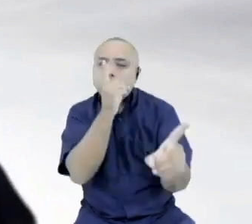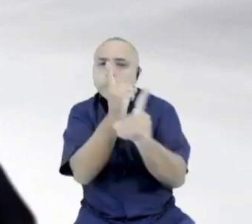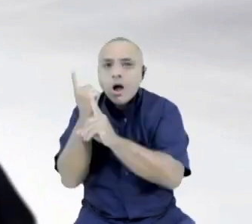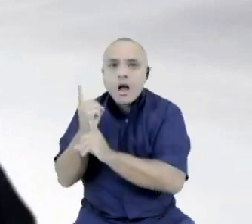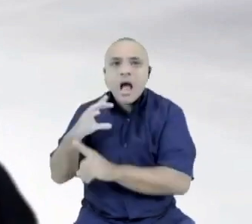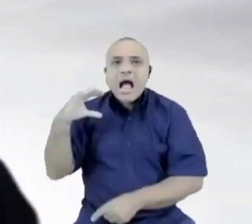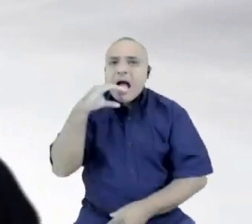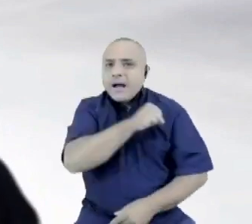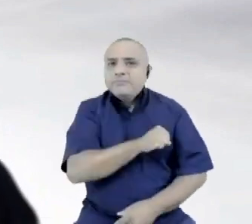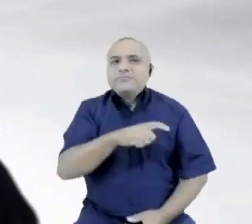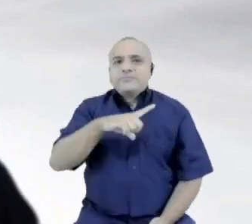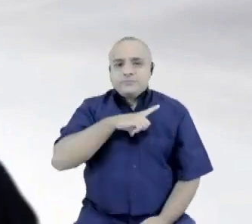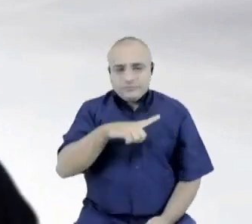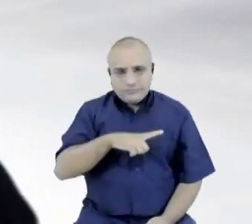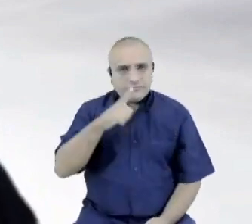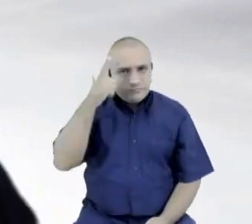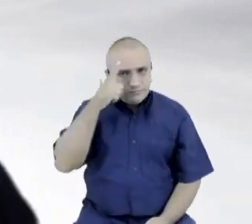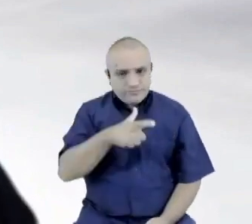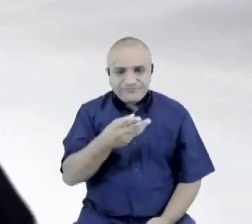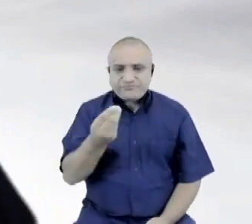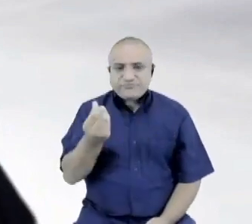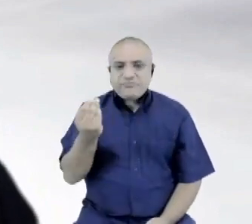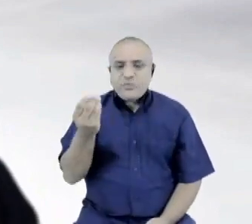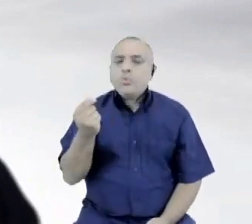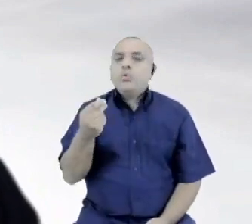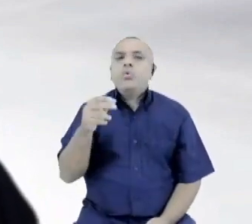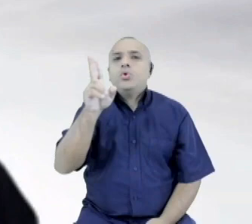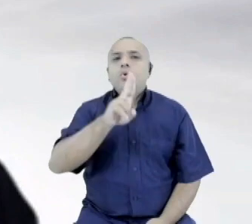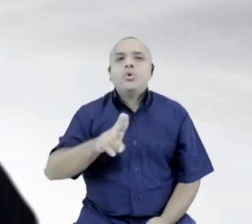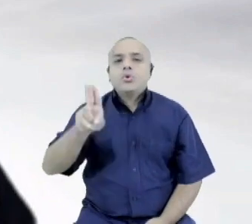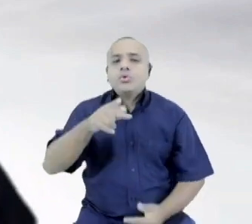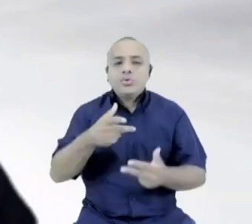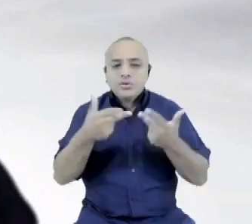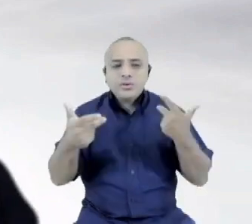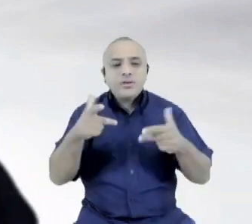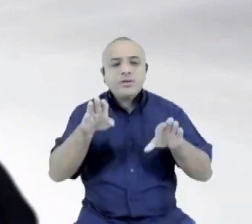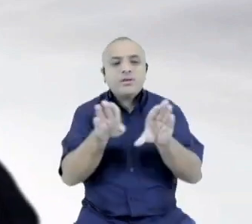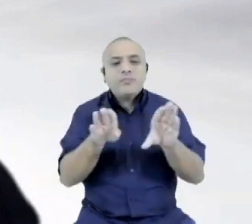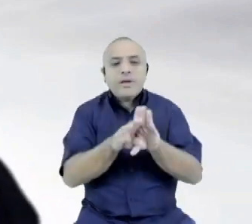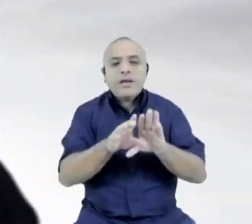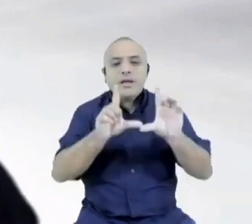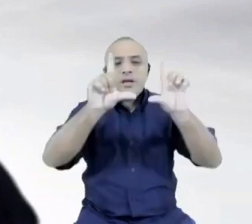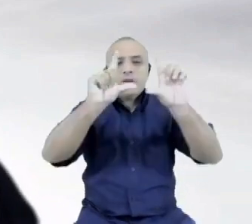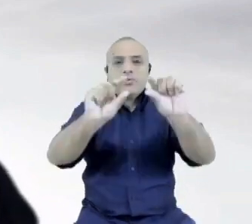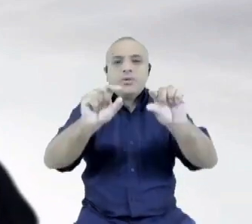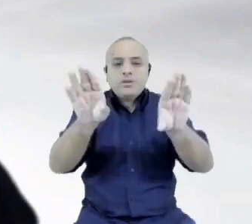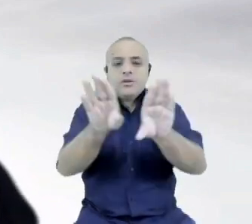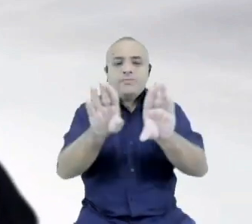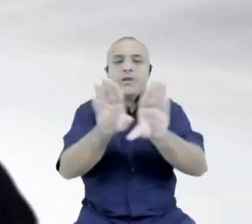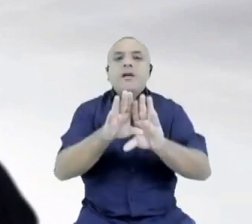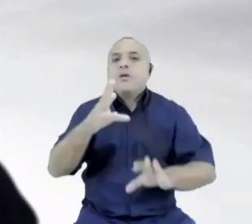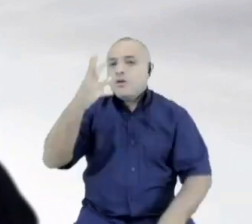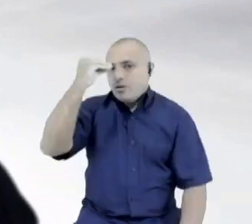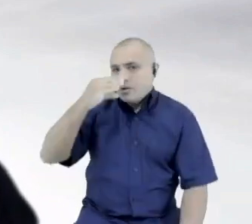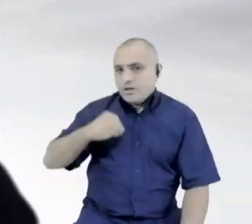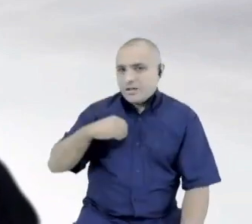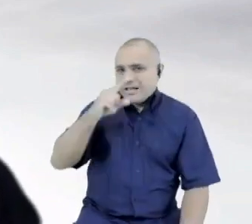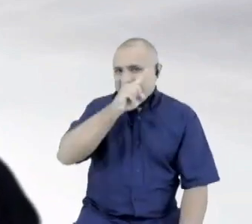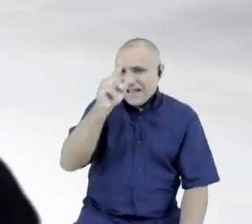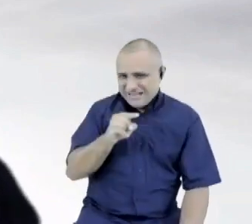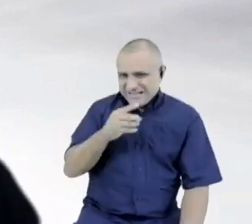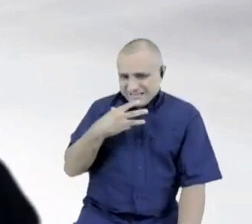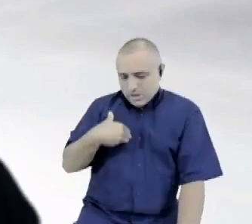mais racional o recurso, além de reduzir também a dose de radiação a qual o paciente é exposto,